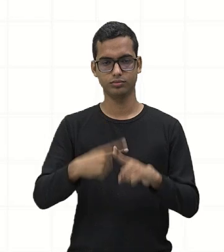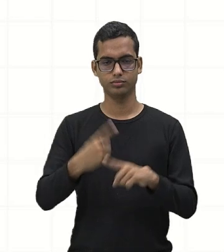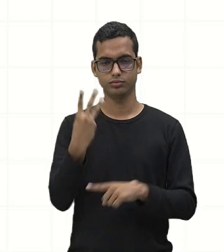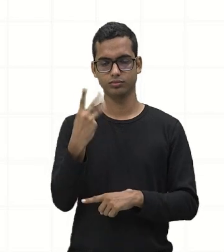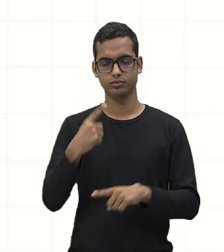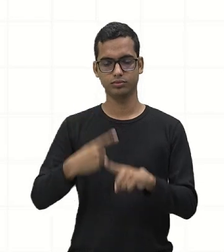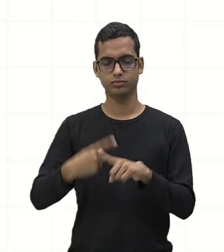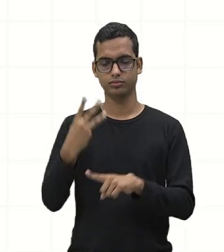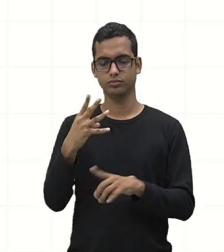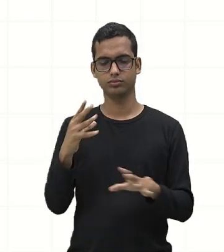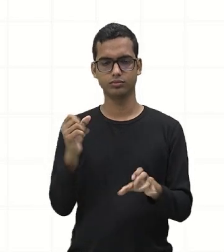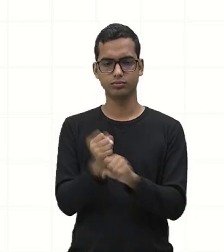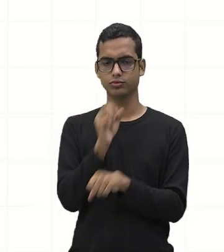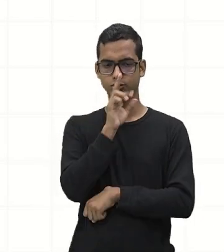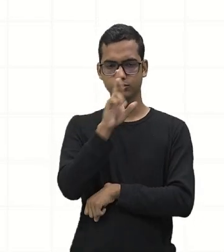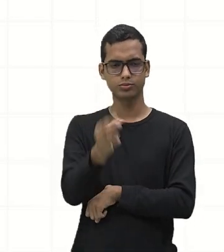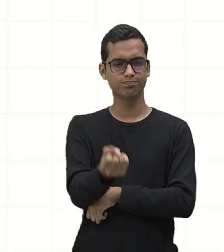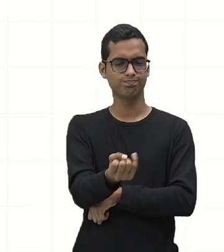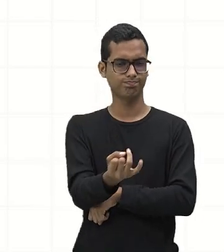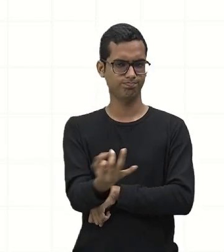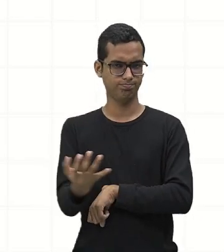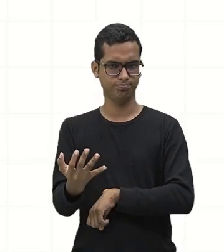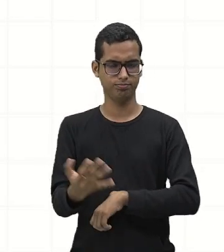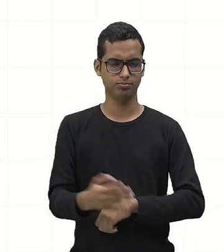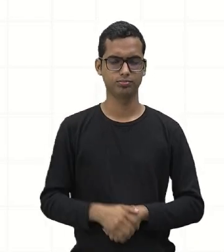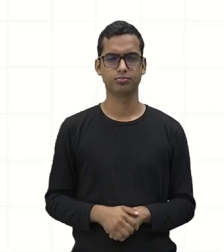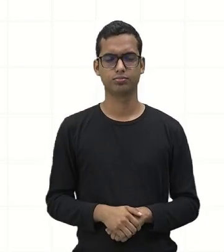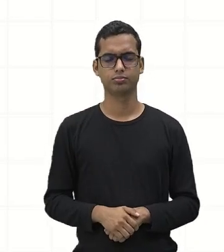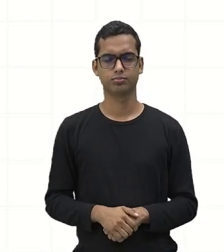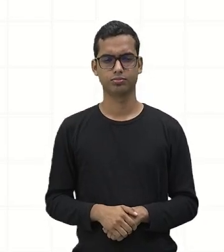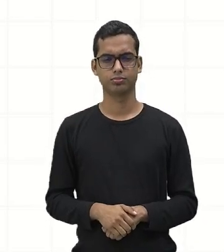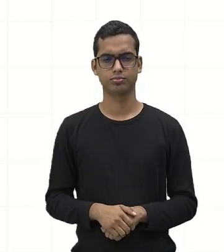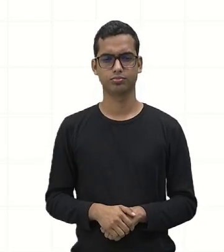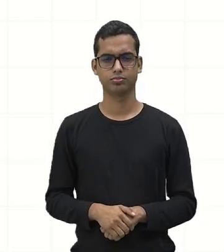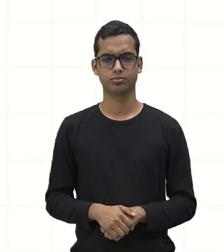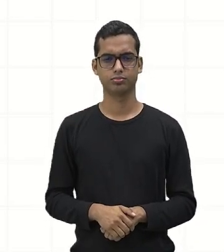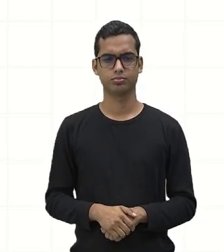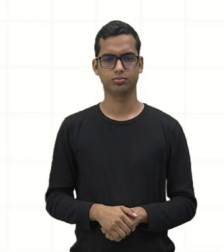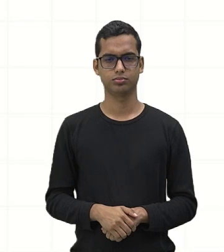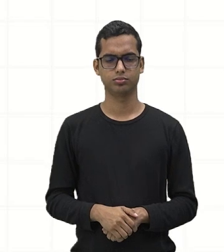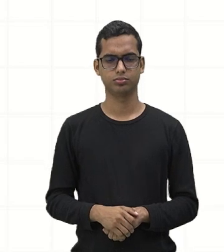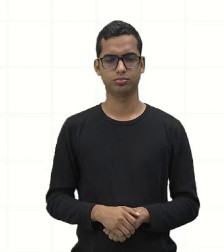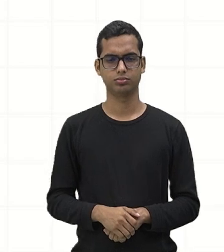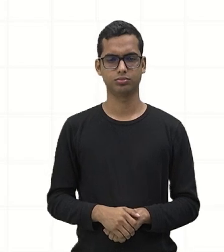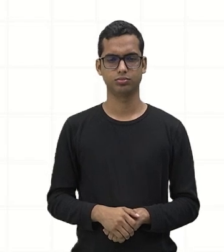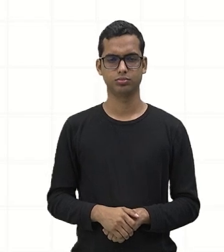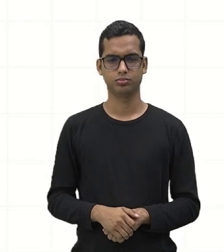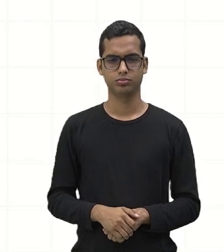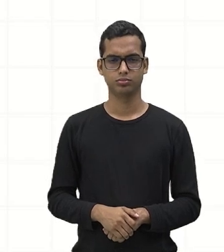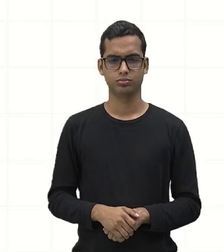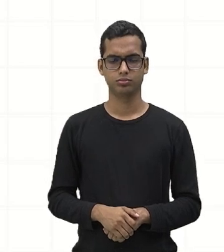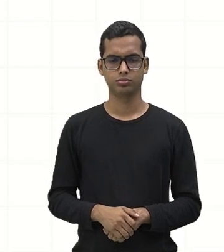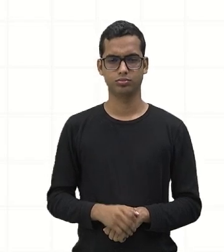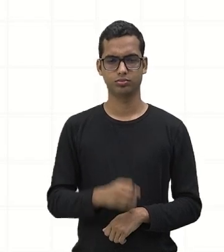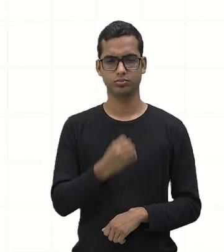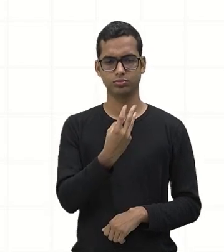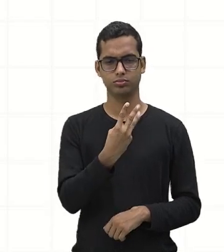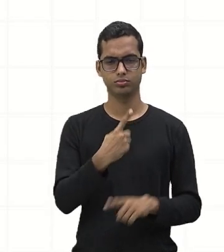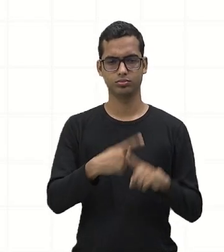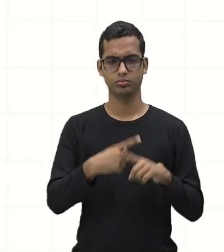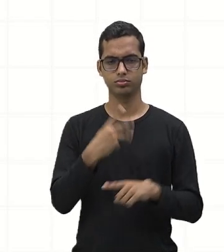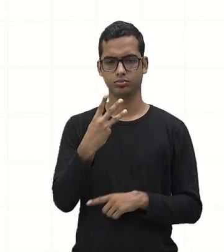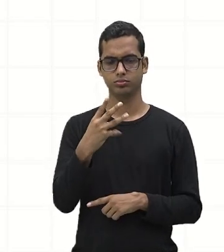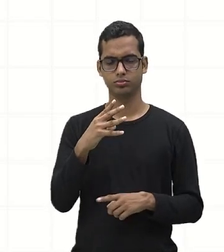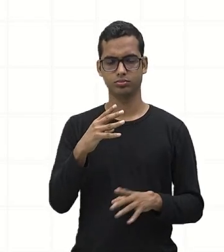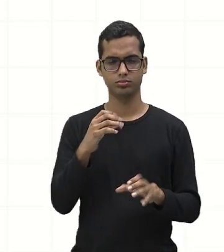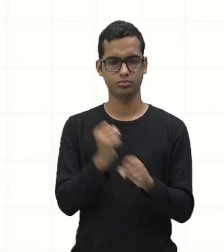se multiplica por ele mesmo 4 vezes. 3 vezes 3 é 9, 3 vezes 3 é 9, a gente pode já pegar aqui 9 vezes